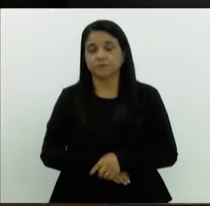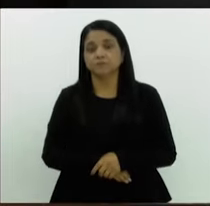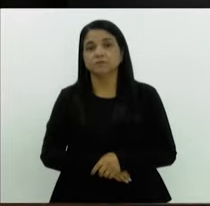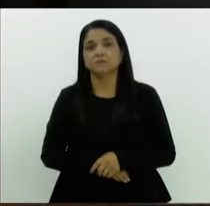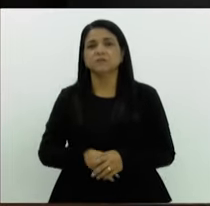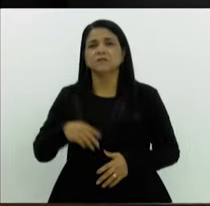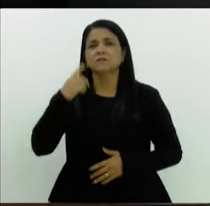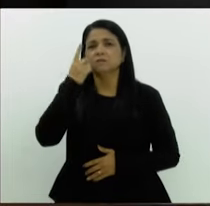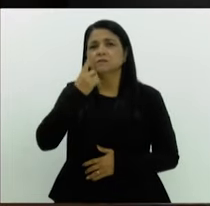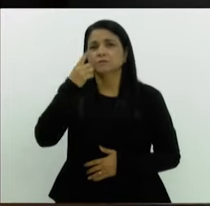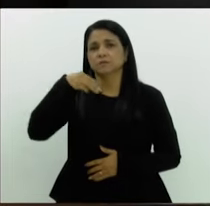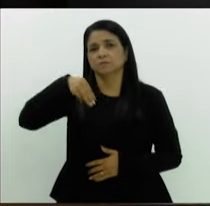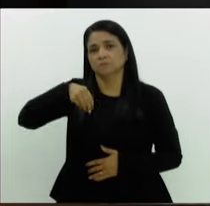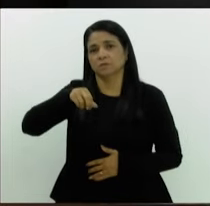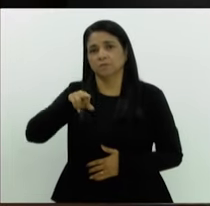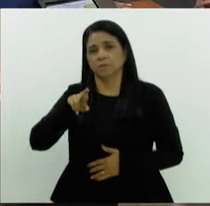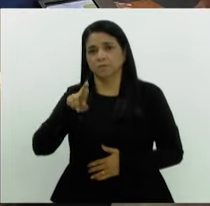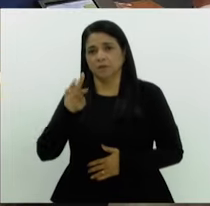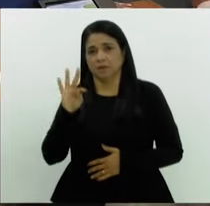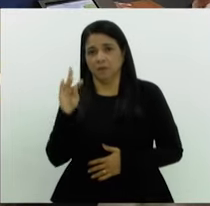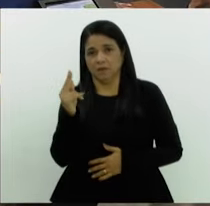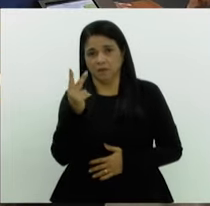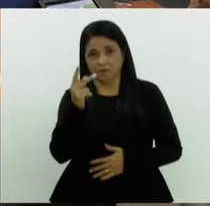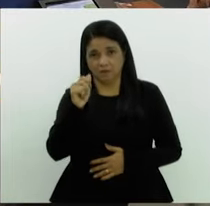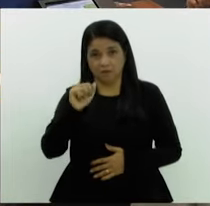Deputada Marta Rocha, por favor.